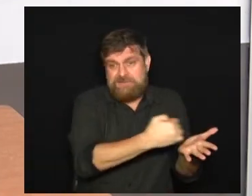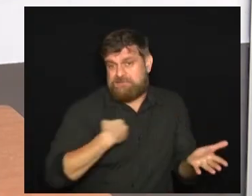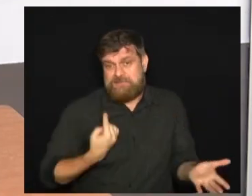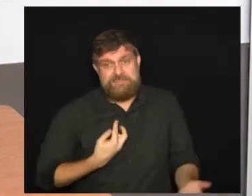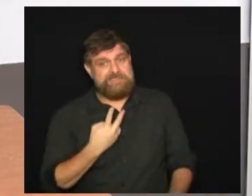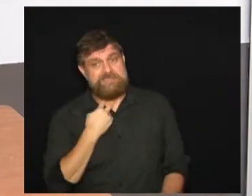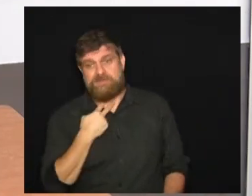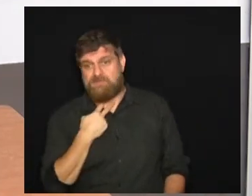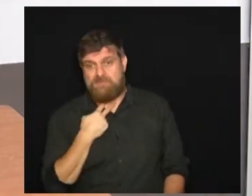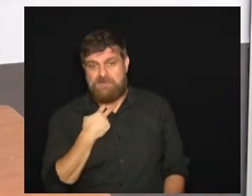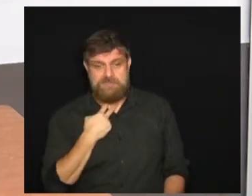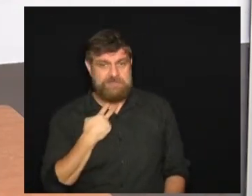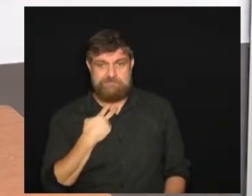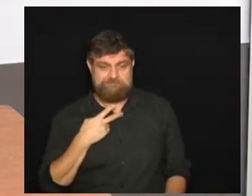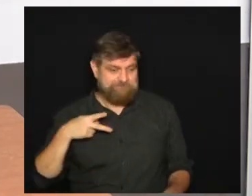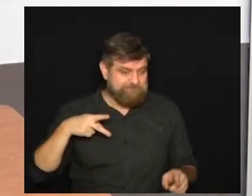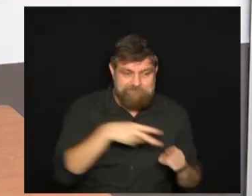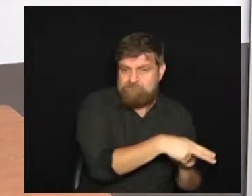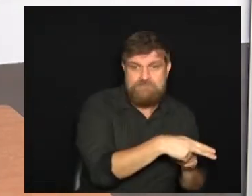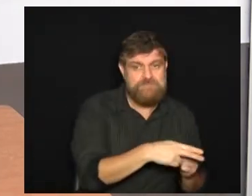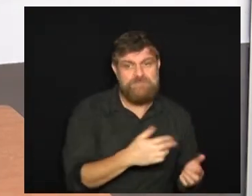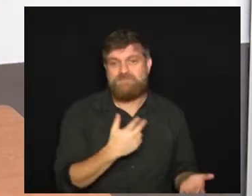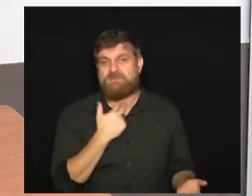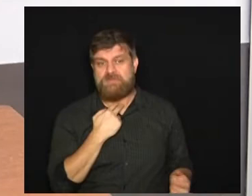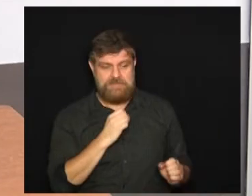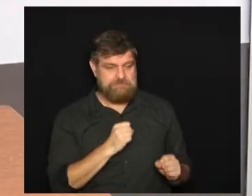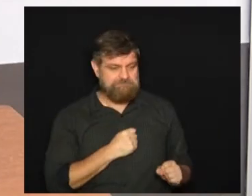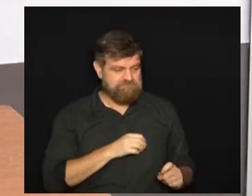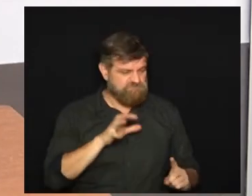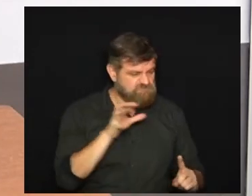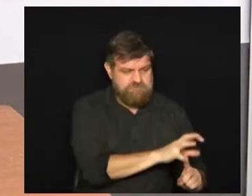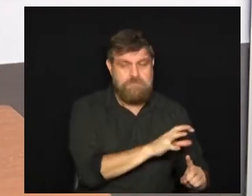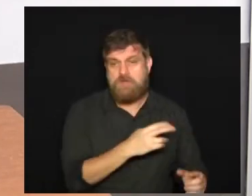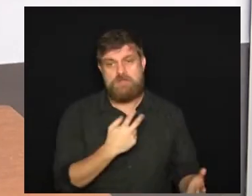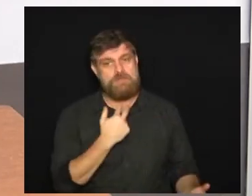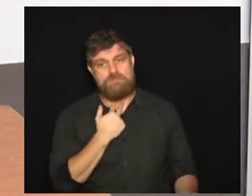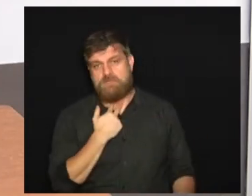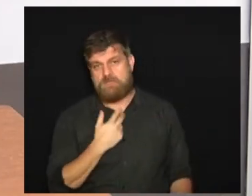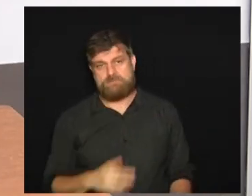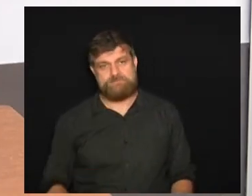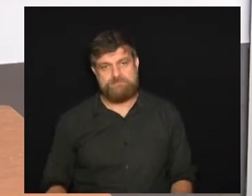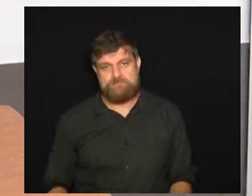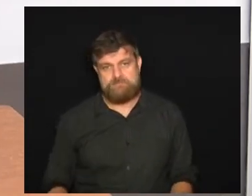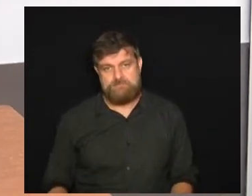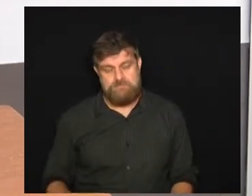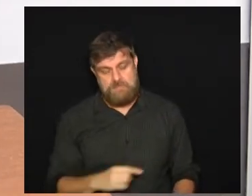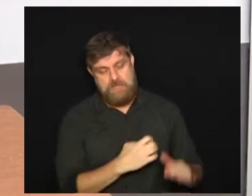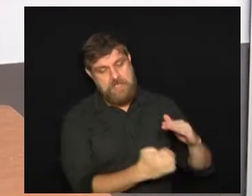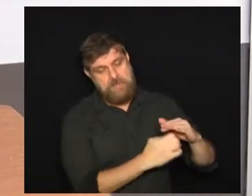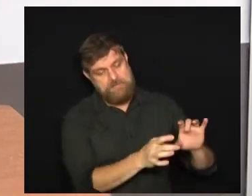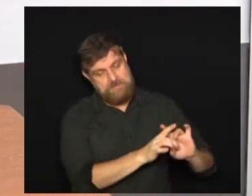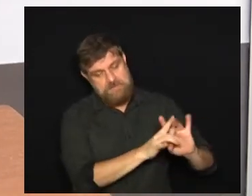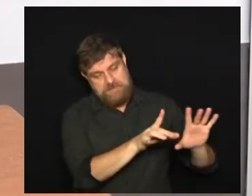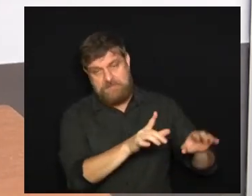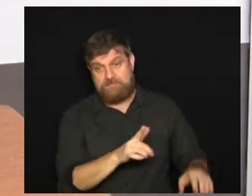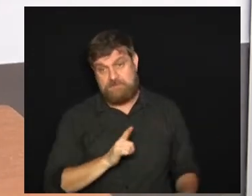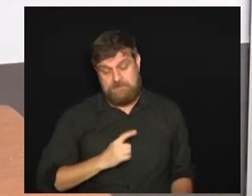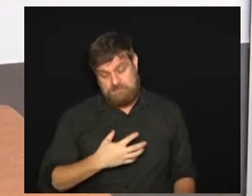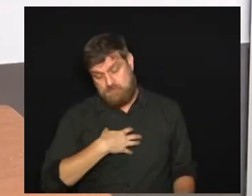consegue interferir, não consegue forçar, não consegue empurrar a goela abaixo, né? Então tem que ser de uma forma mais